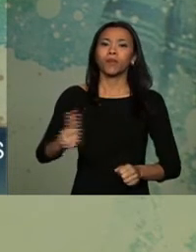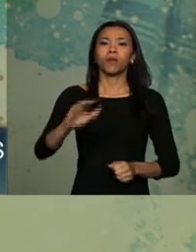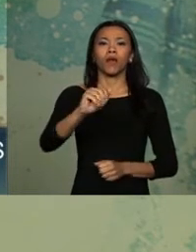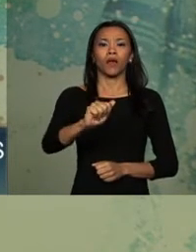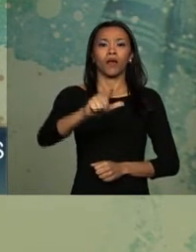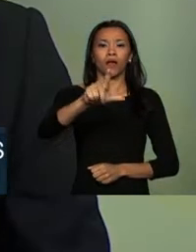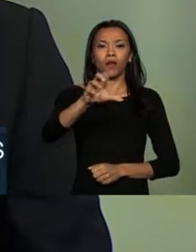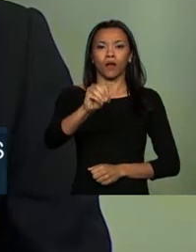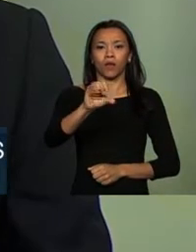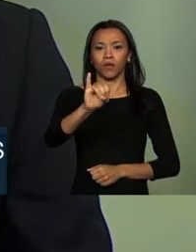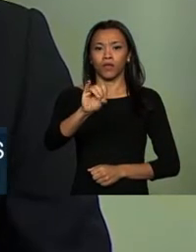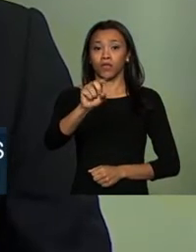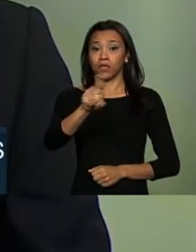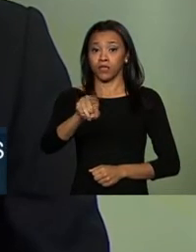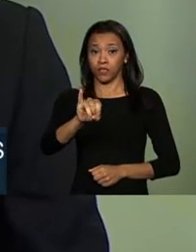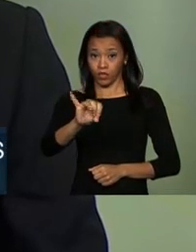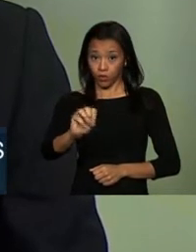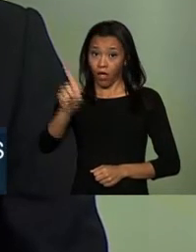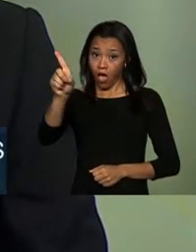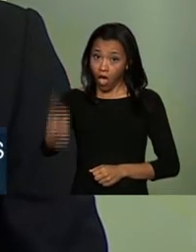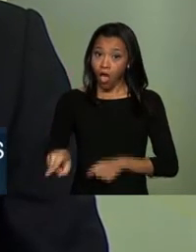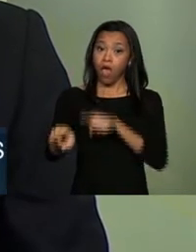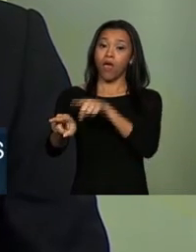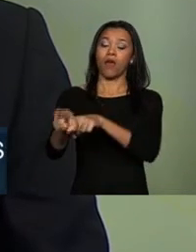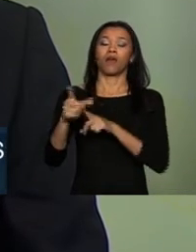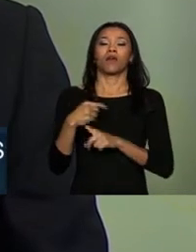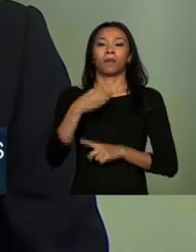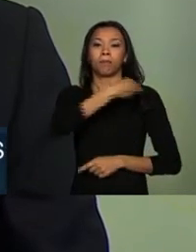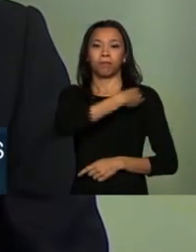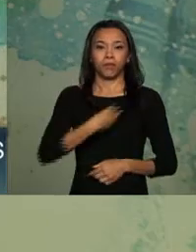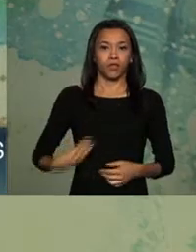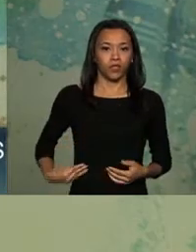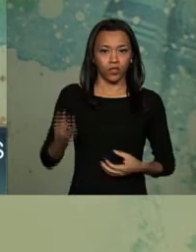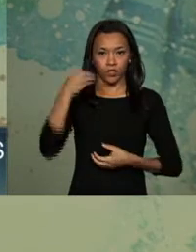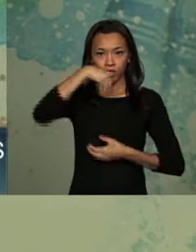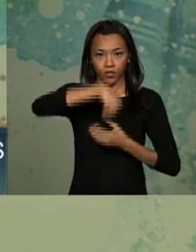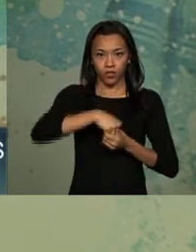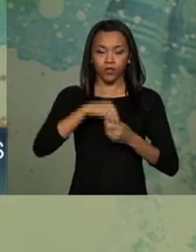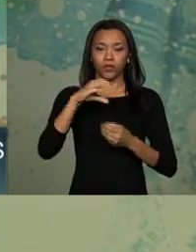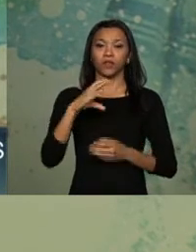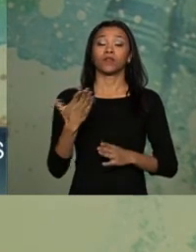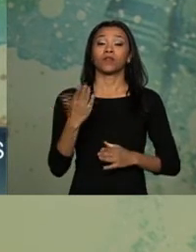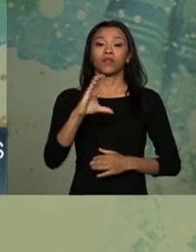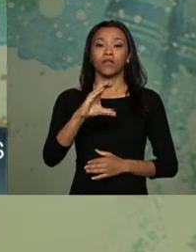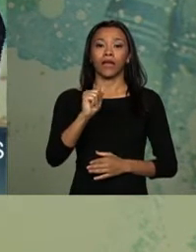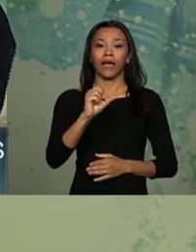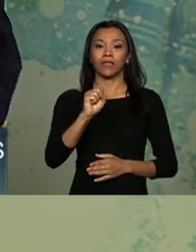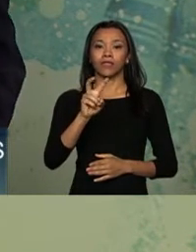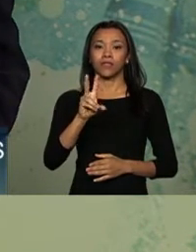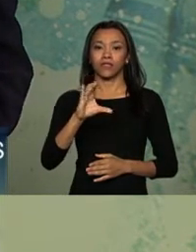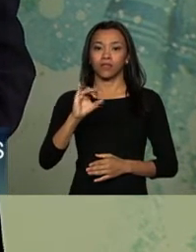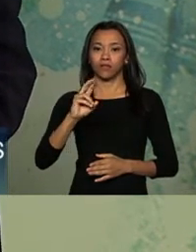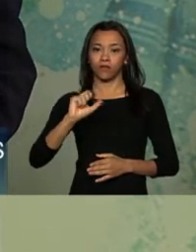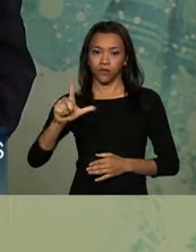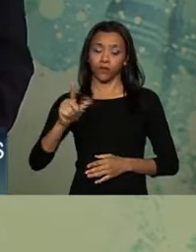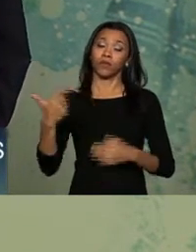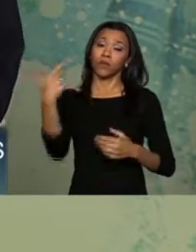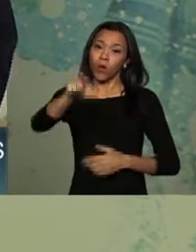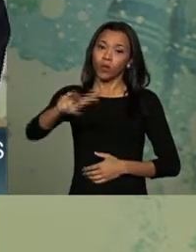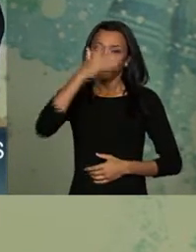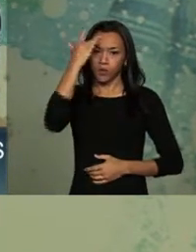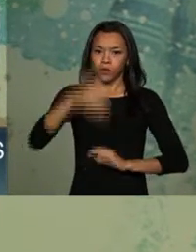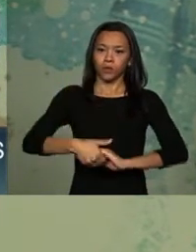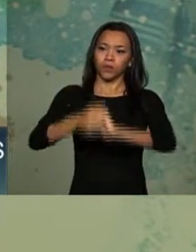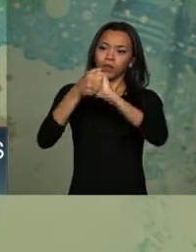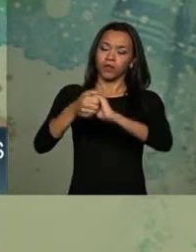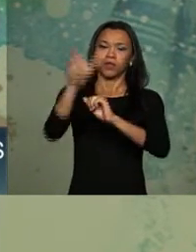Mercadante, ministro da Casa Civil. Saudar o nosso companheiro Luiz Barreto,